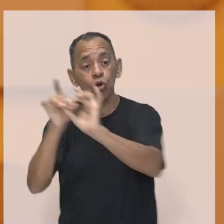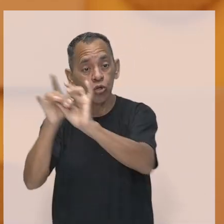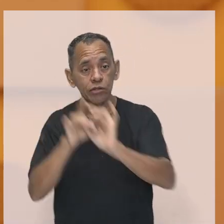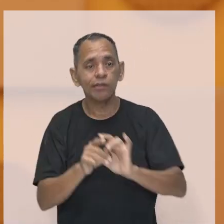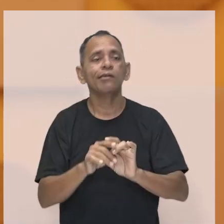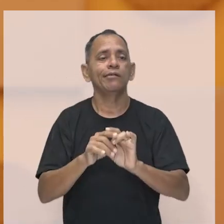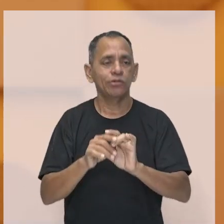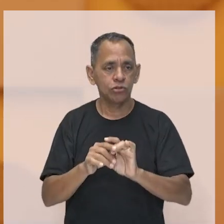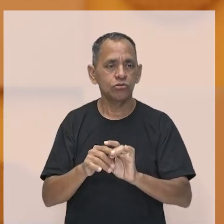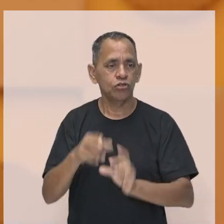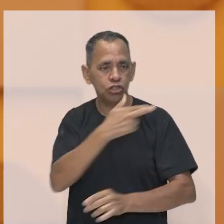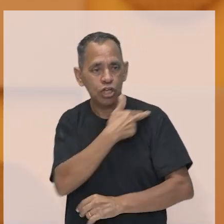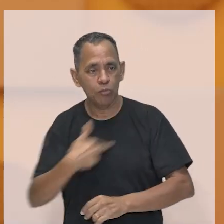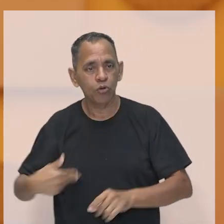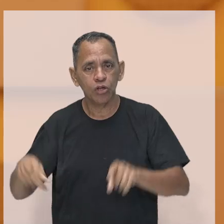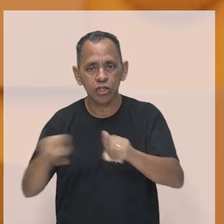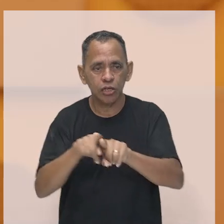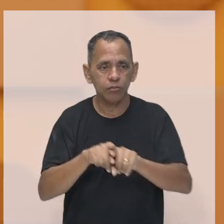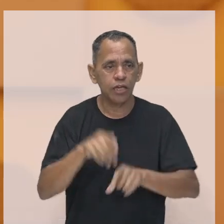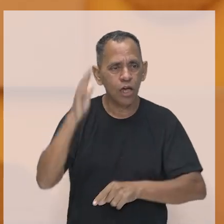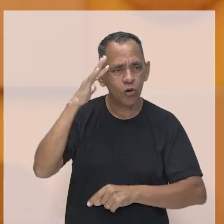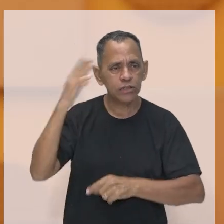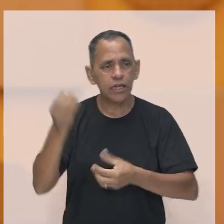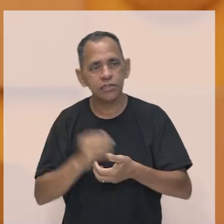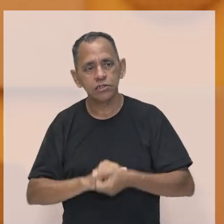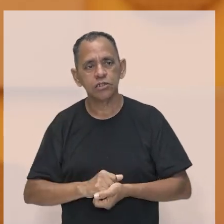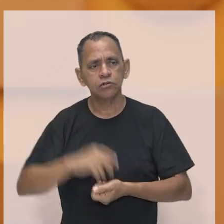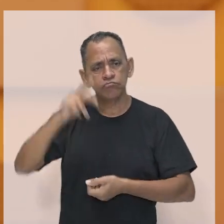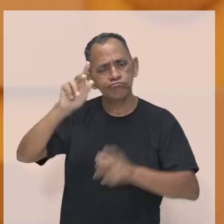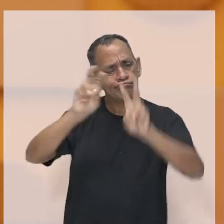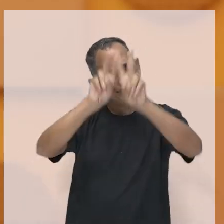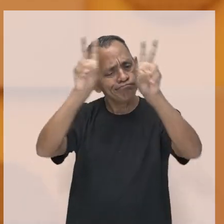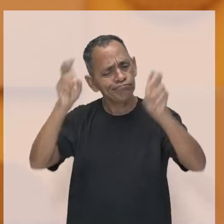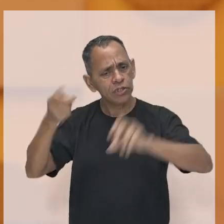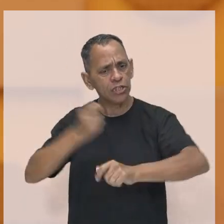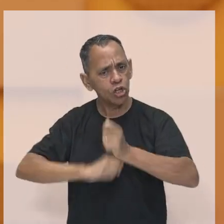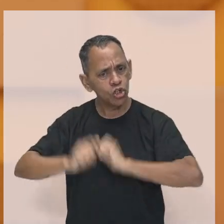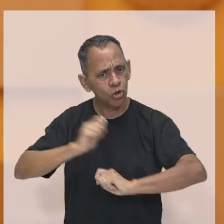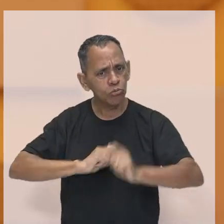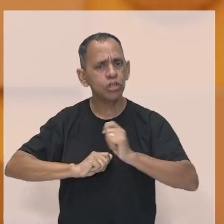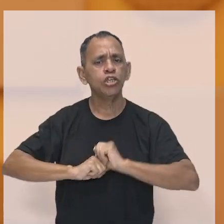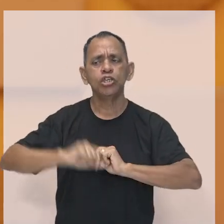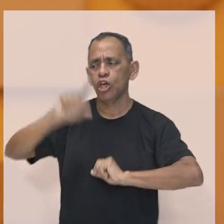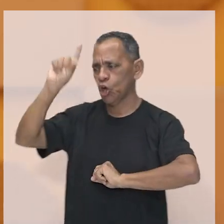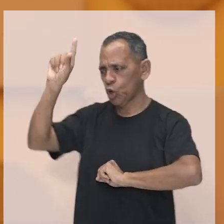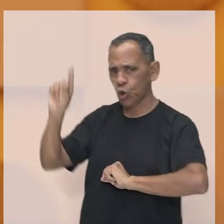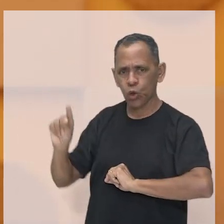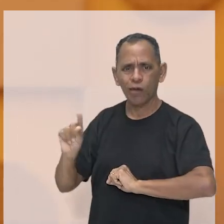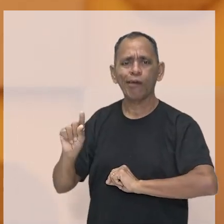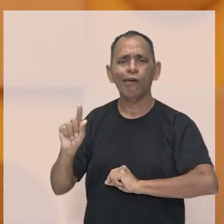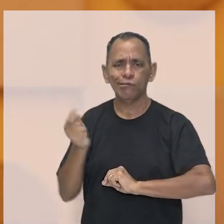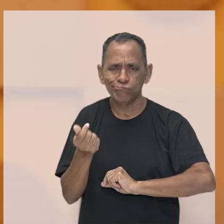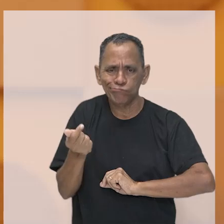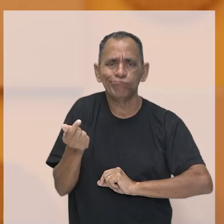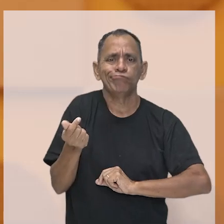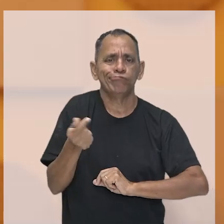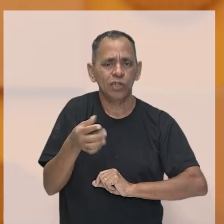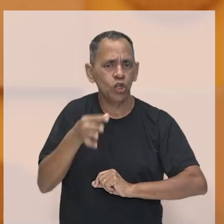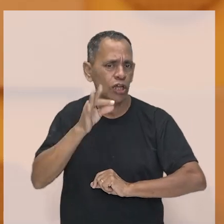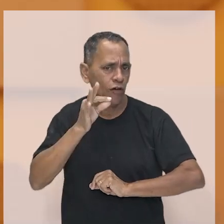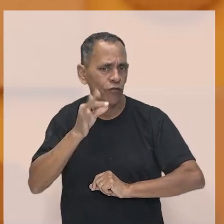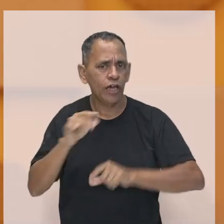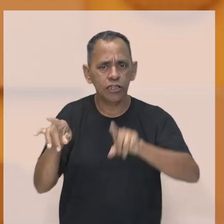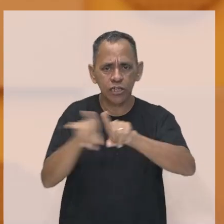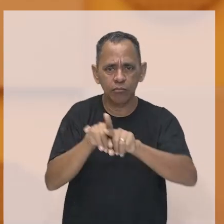questão militar, da questão abolicionista, como já foi frisado, nós observamos também a questão econômica, por conta da queda do preço do